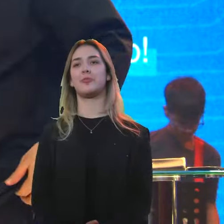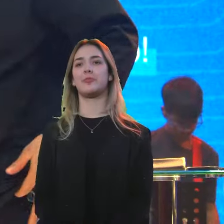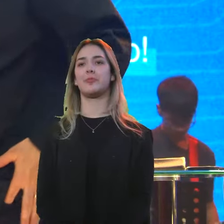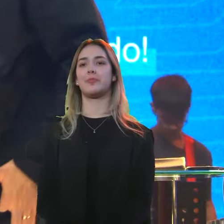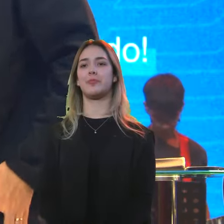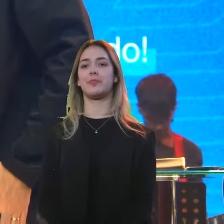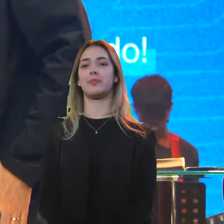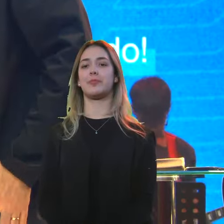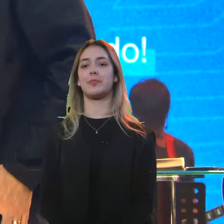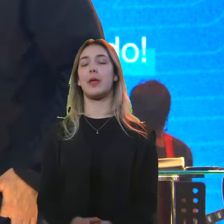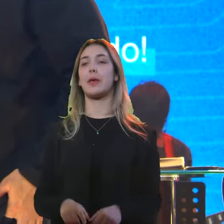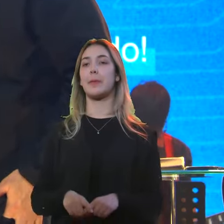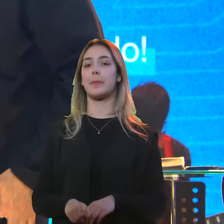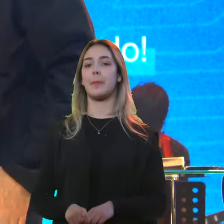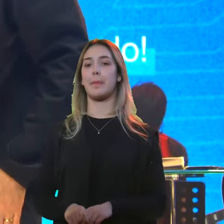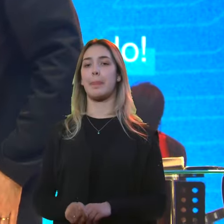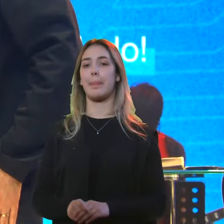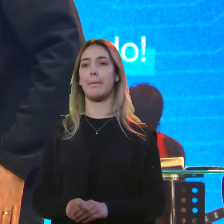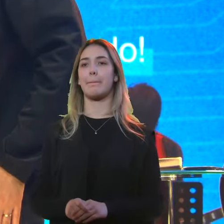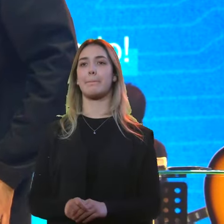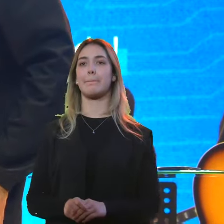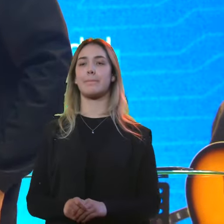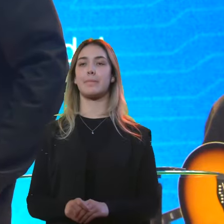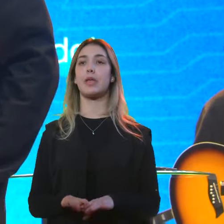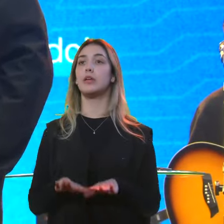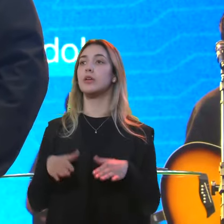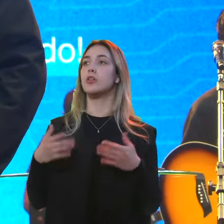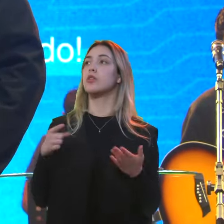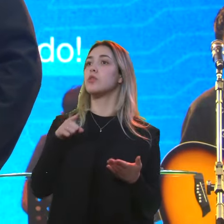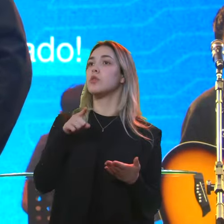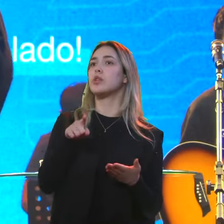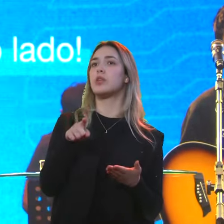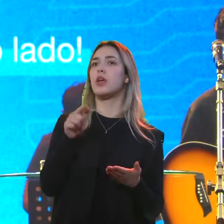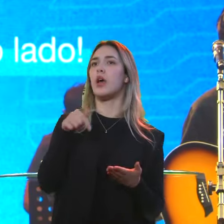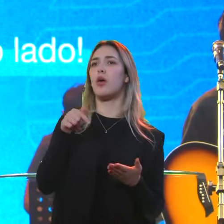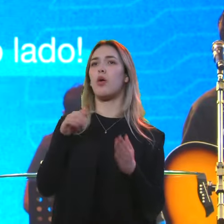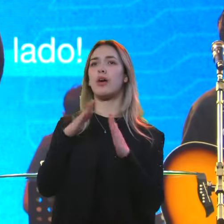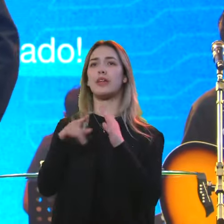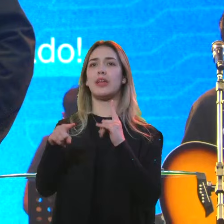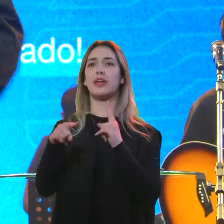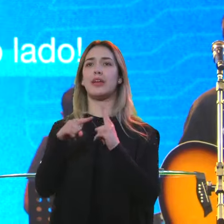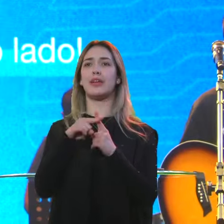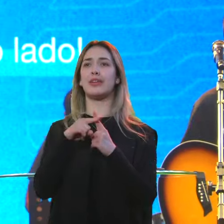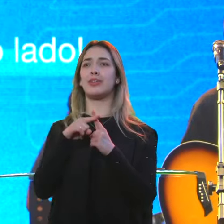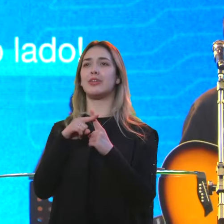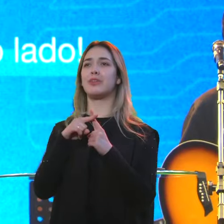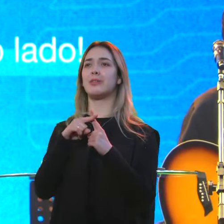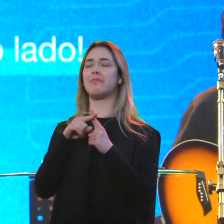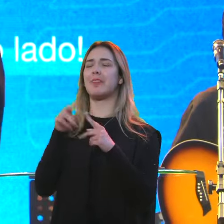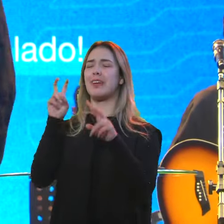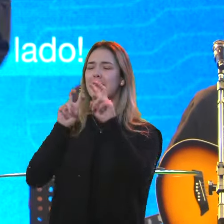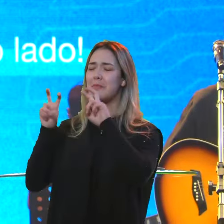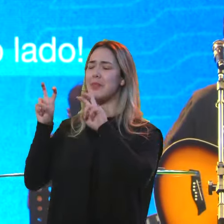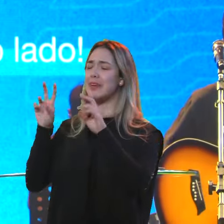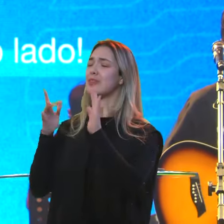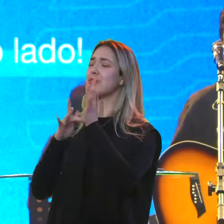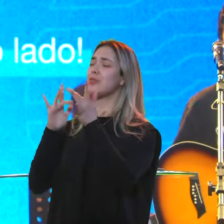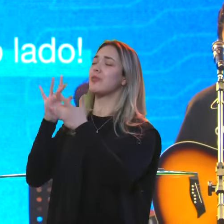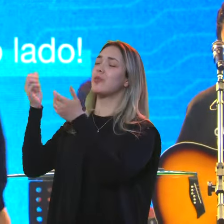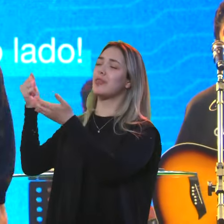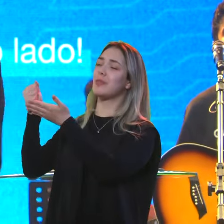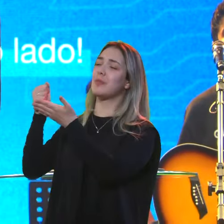morrer. E talvez você veio na igreja para Jesus entrar dentro do inferno da tua cabeça e mudar a tua vida. Você veio